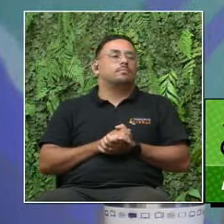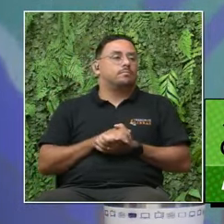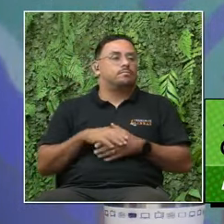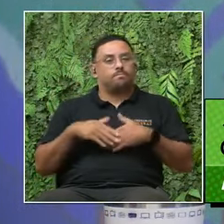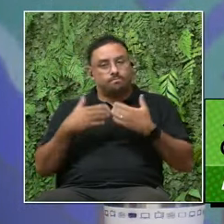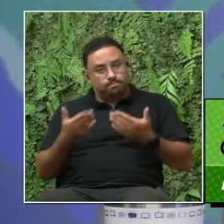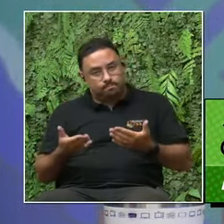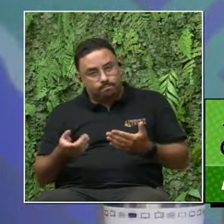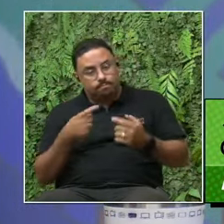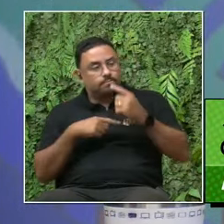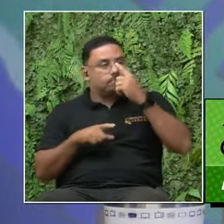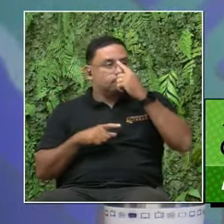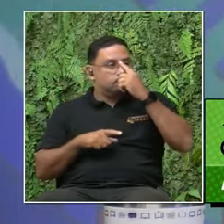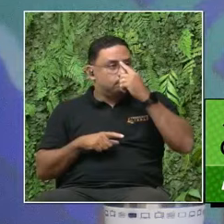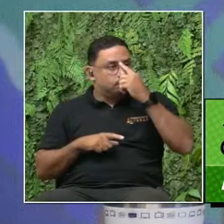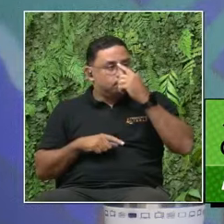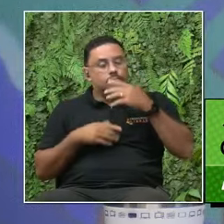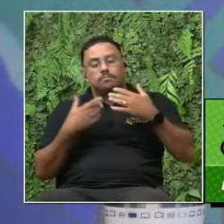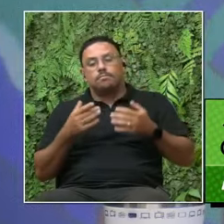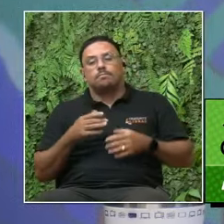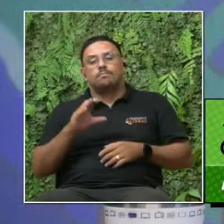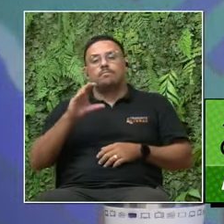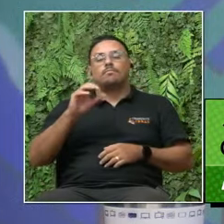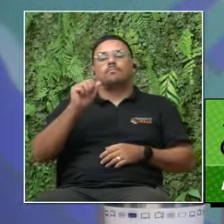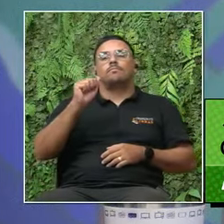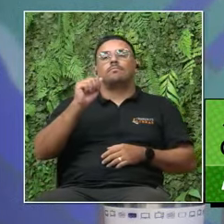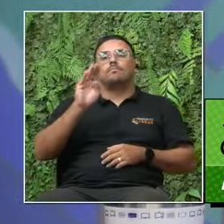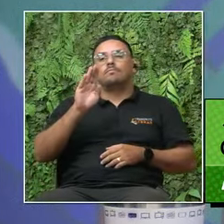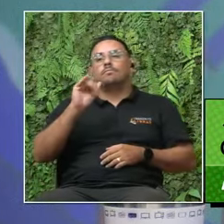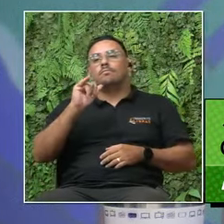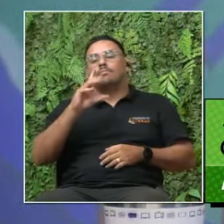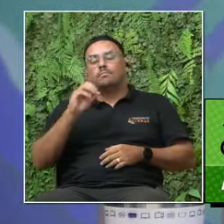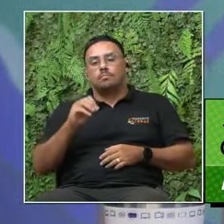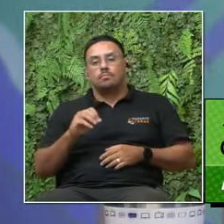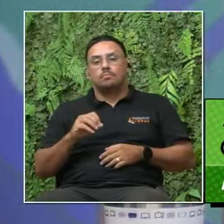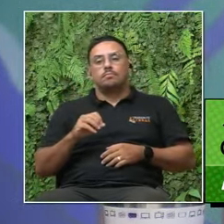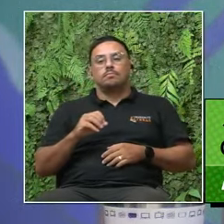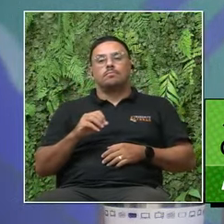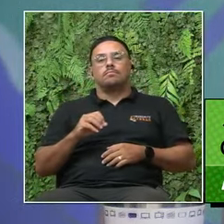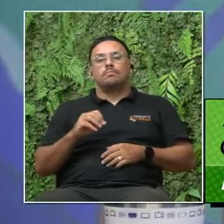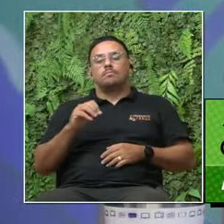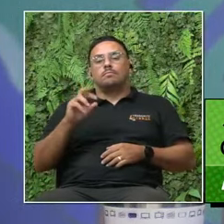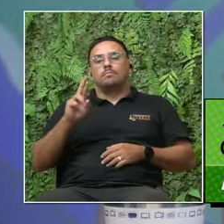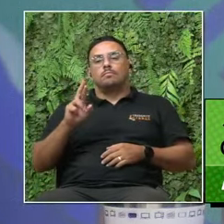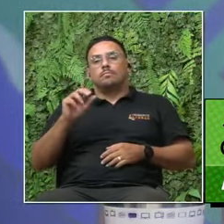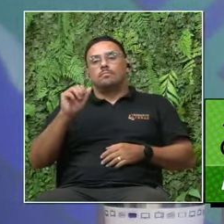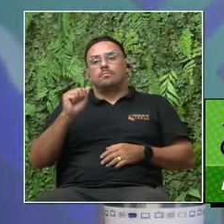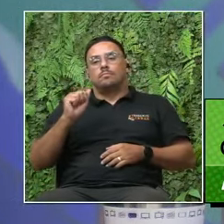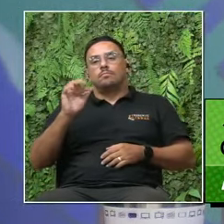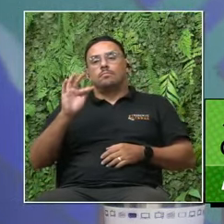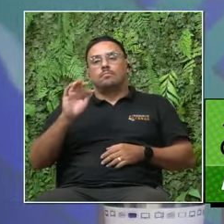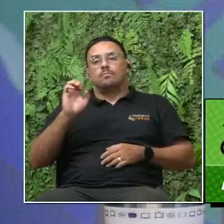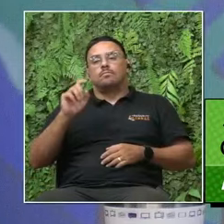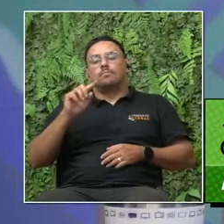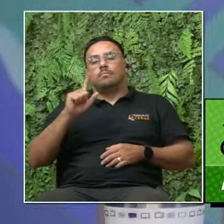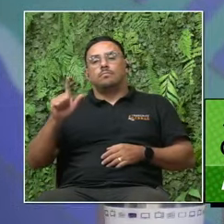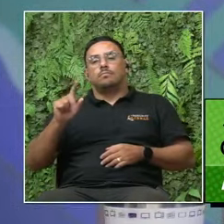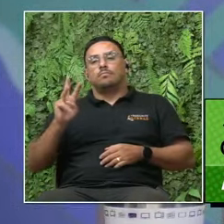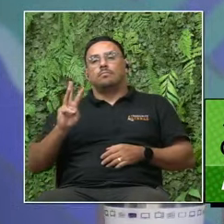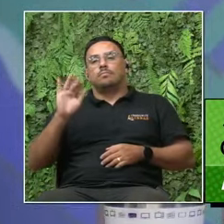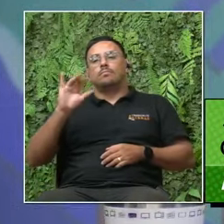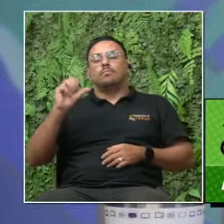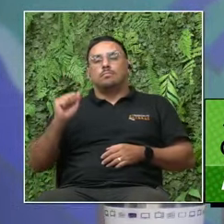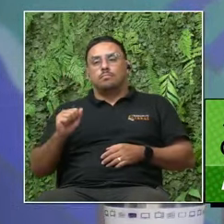E aí a gente toca em frente então cabido é o seguinte olha Rafael William Neres zaldo